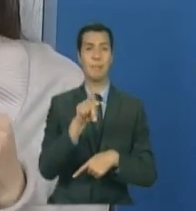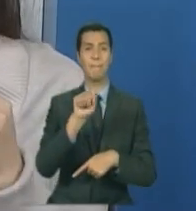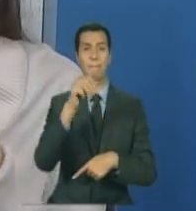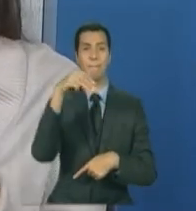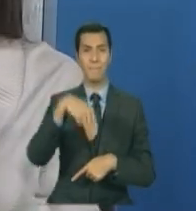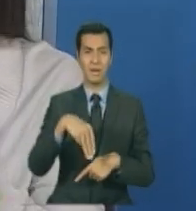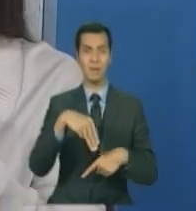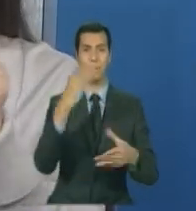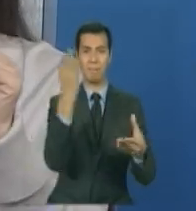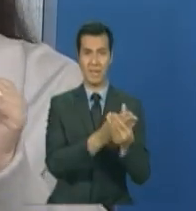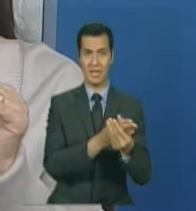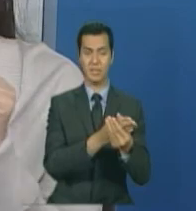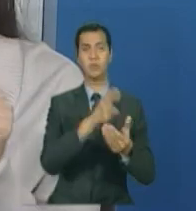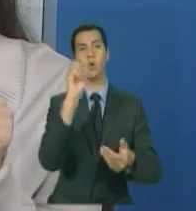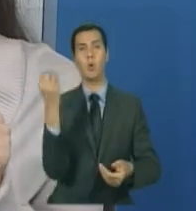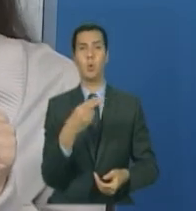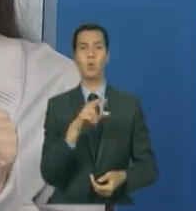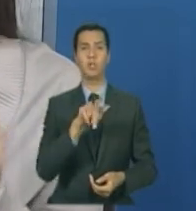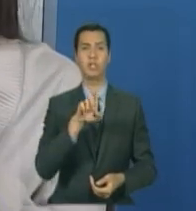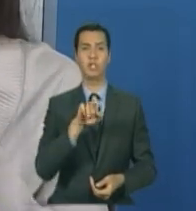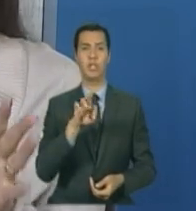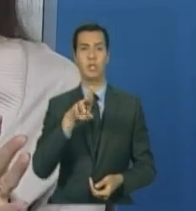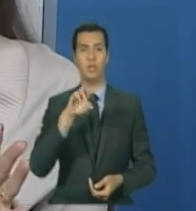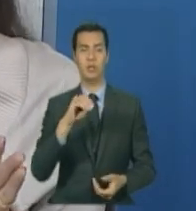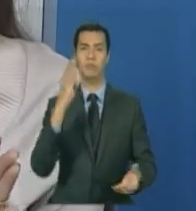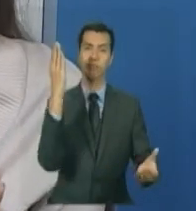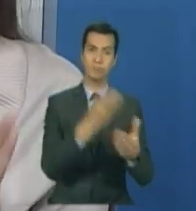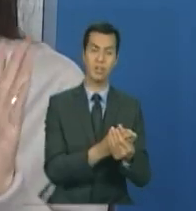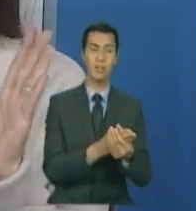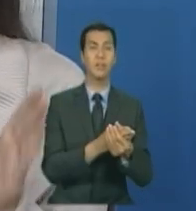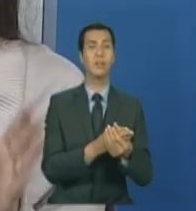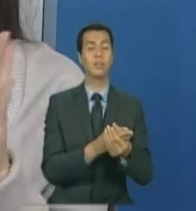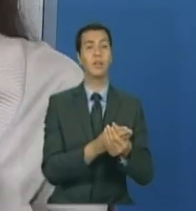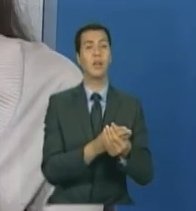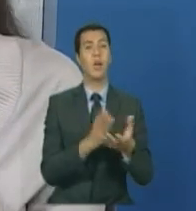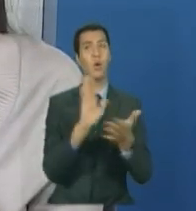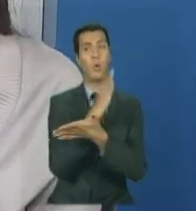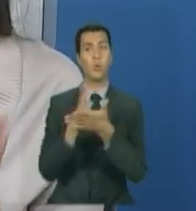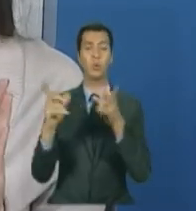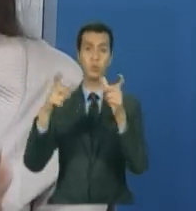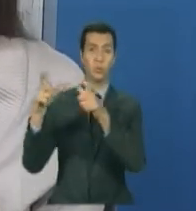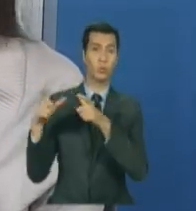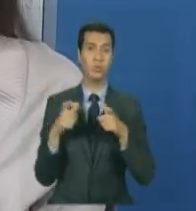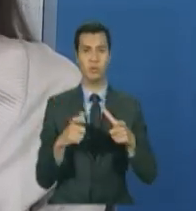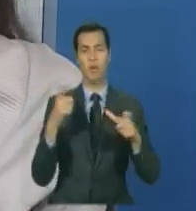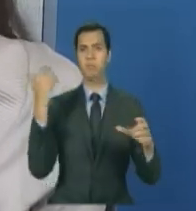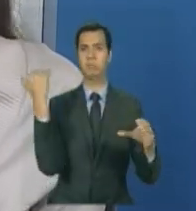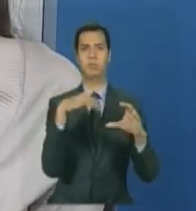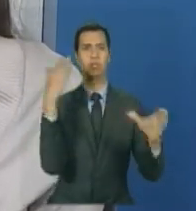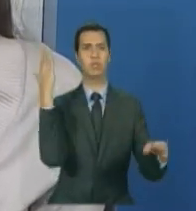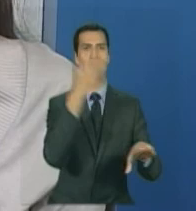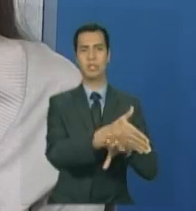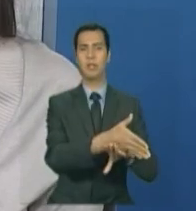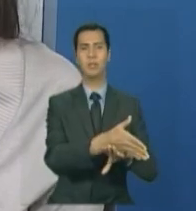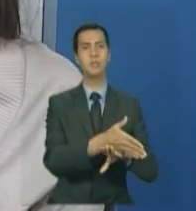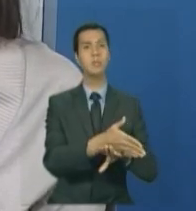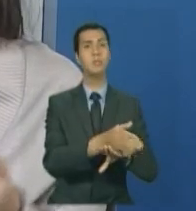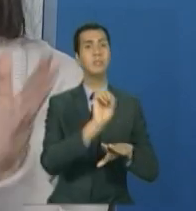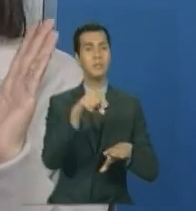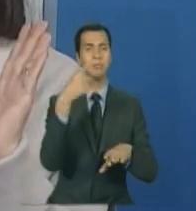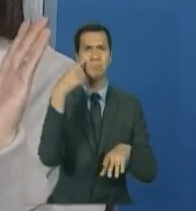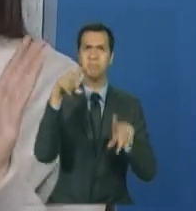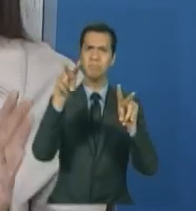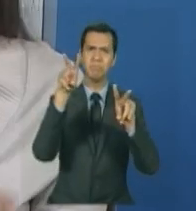servidores que estão enviando direto os e-mails da rede SUAS para essas caixas. Então, se não localizar lá o e-mail que foi enviado pela rede